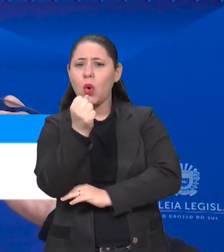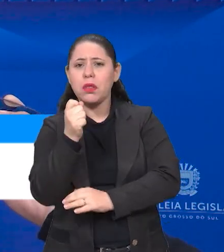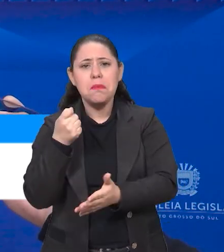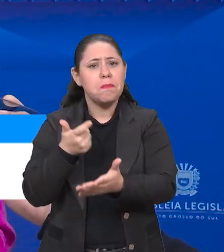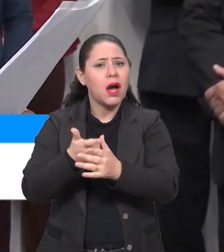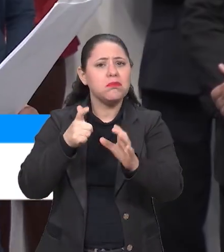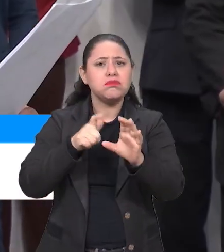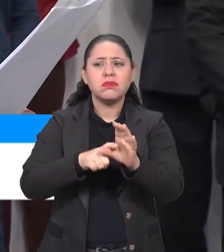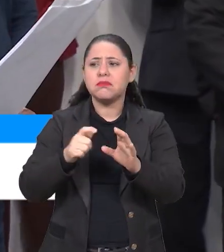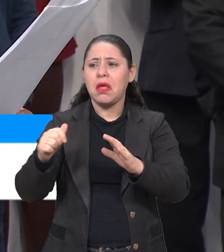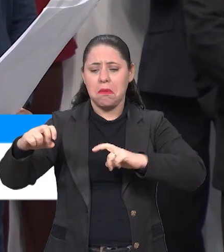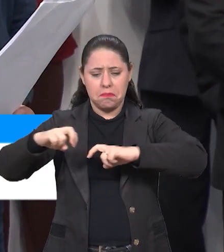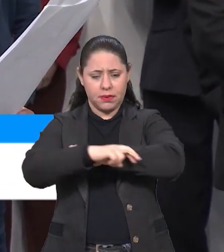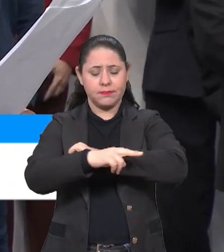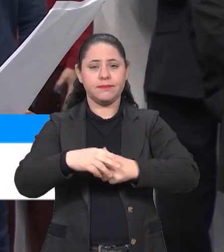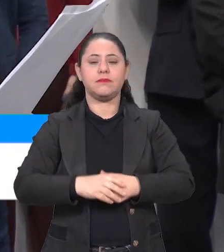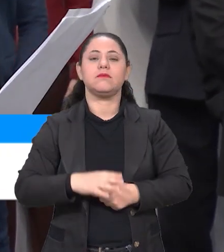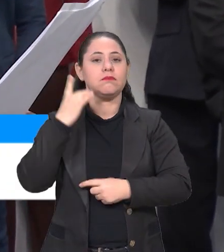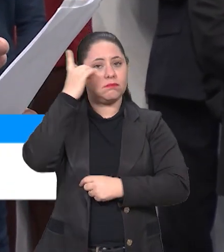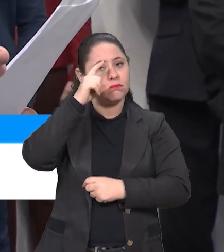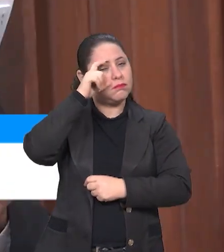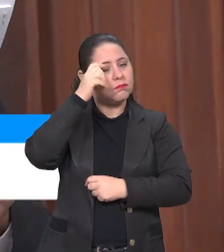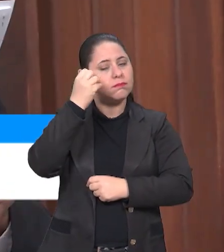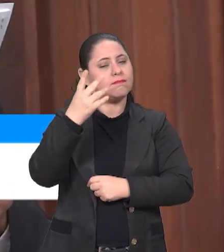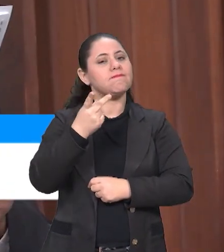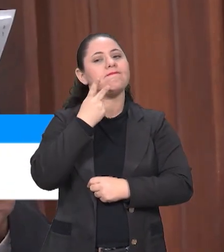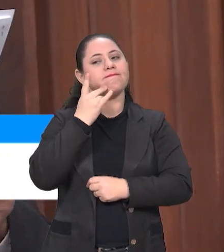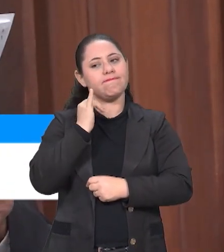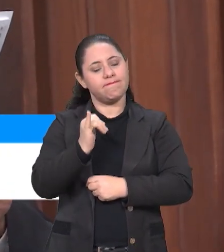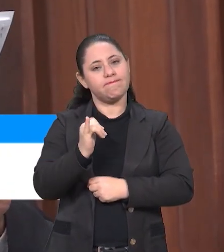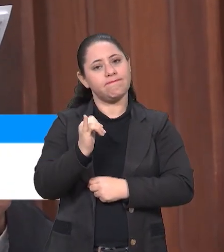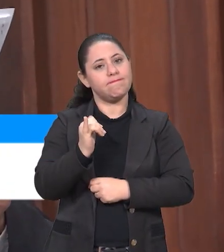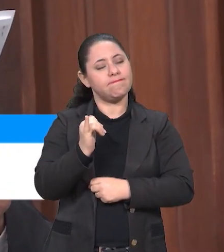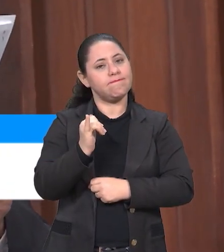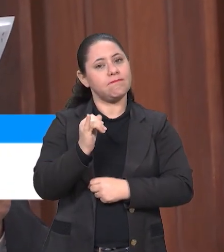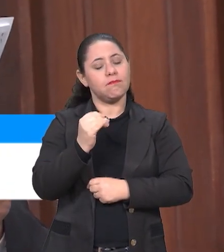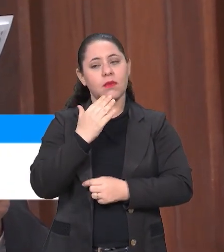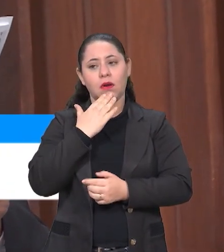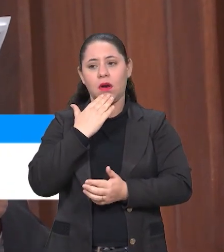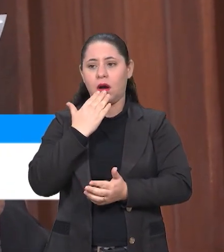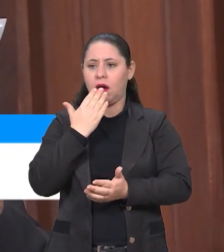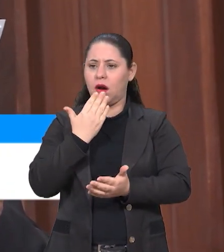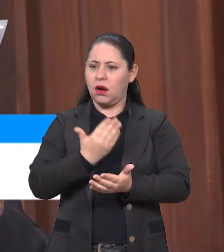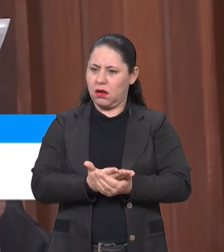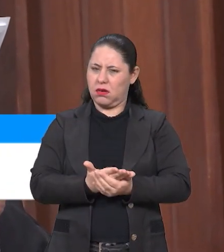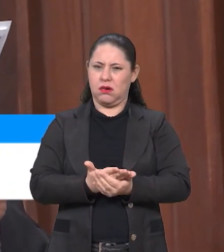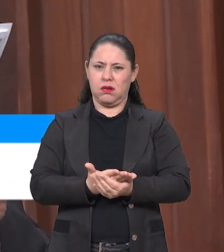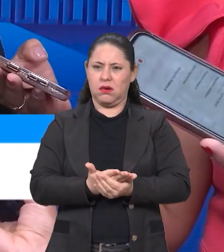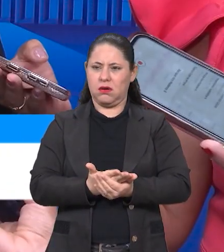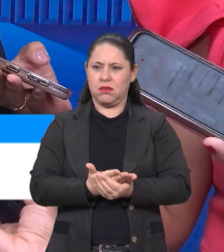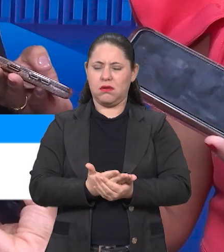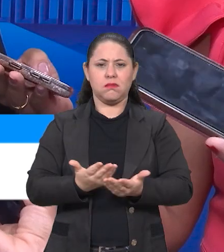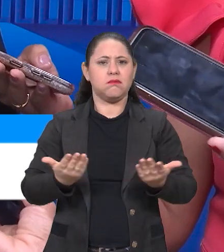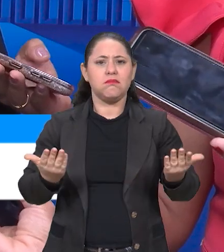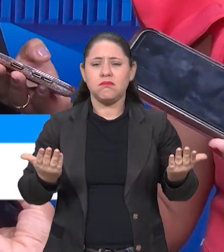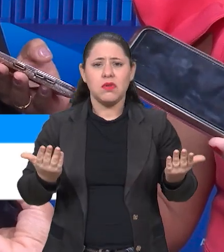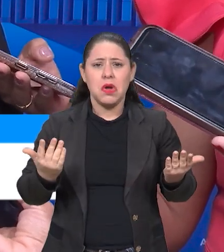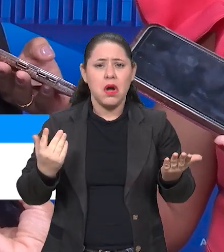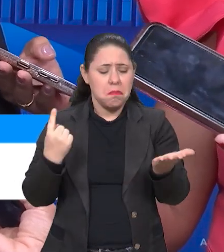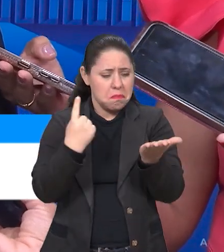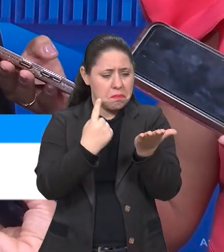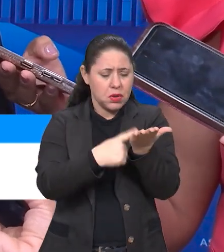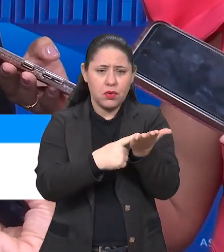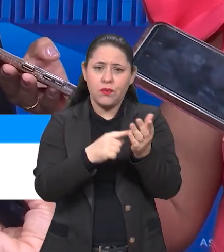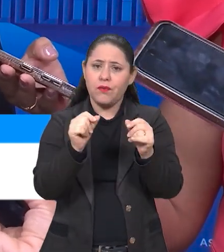16,8% desse pedágio. O deputado Pedro Cianeto, do PSD, afirmou que o reajuste causa perplexidade. São